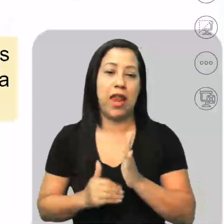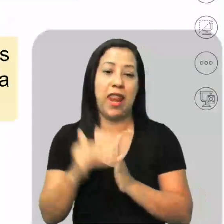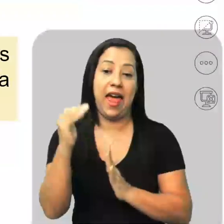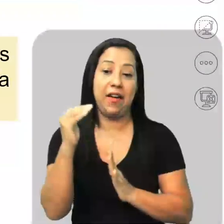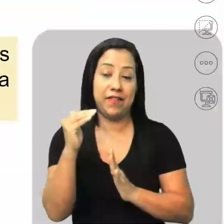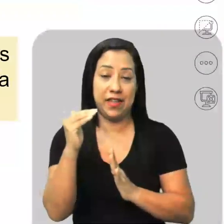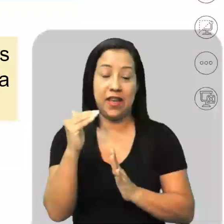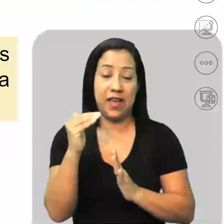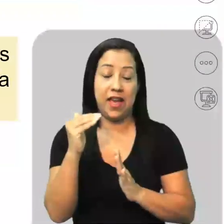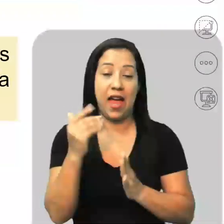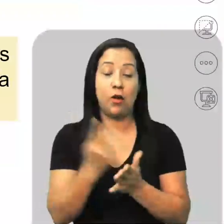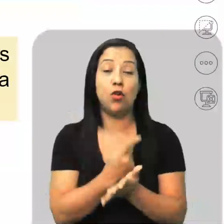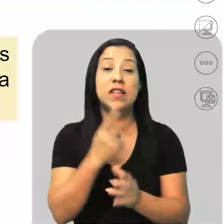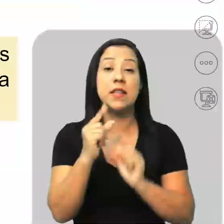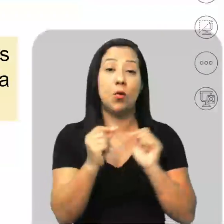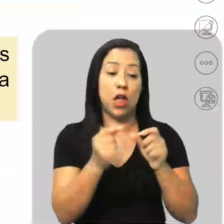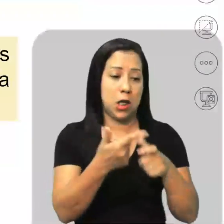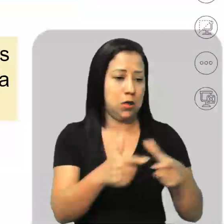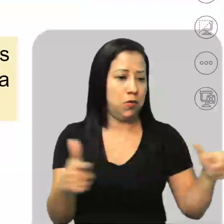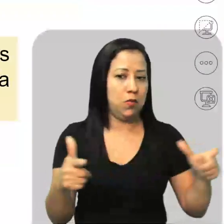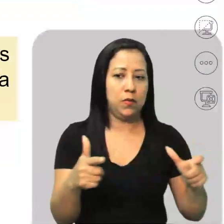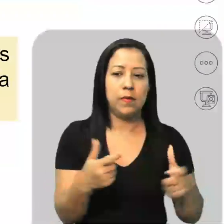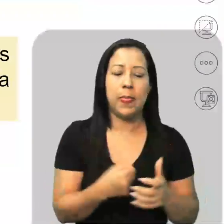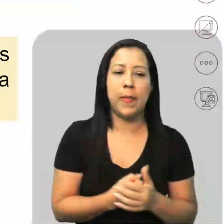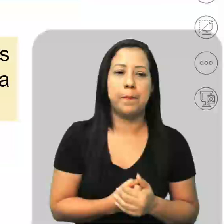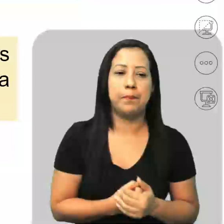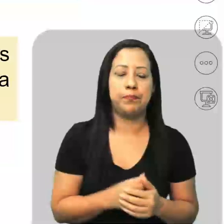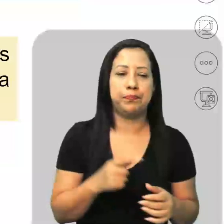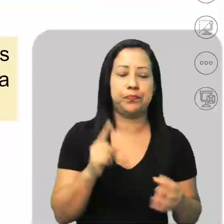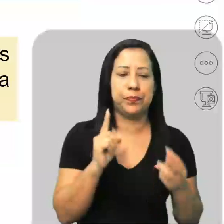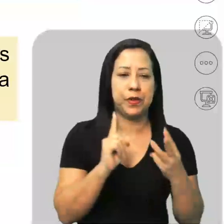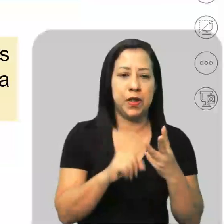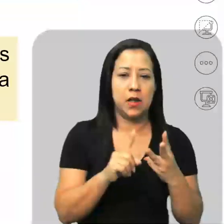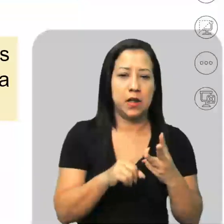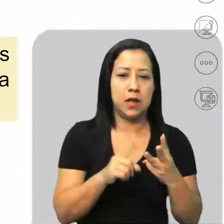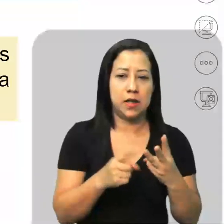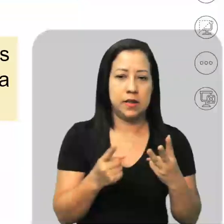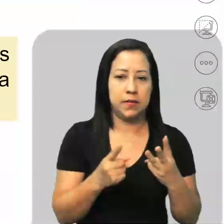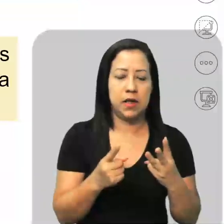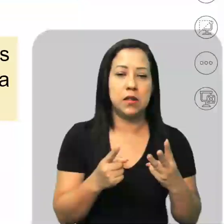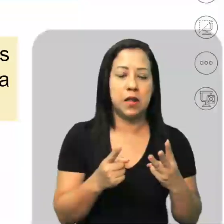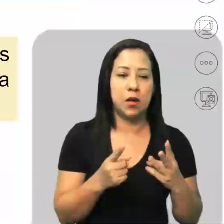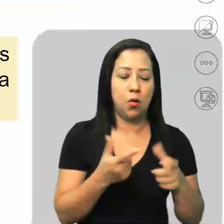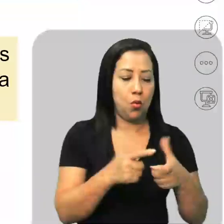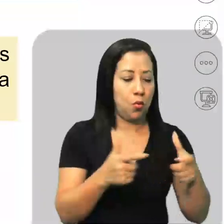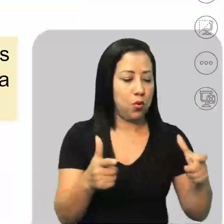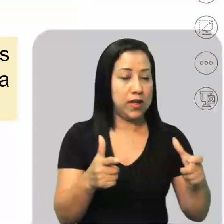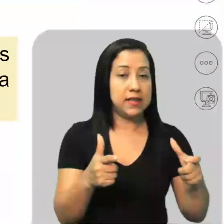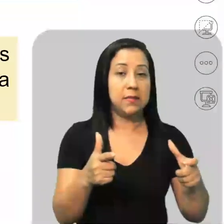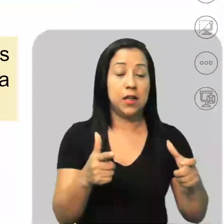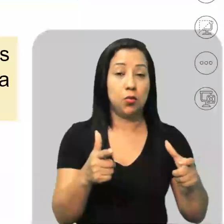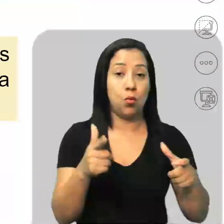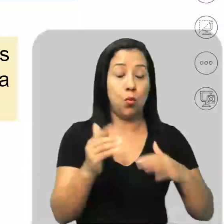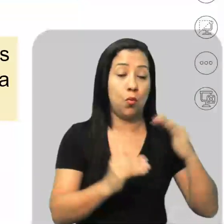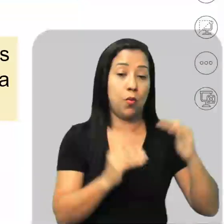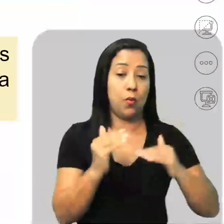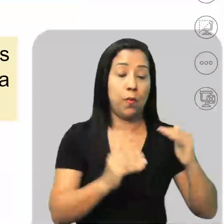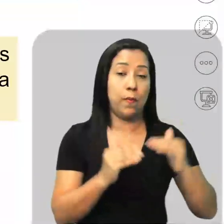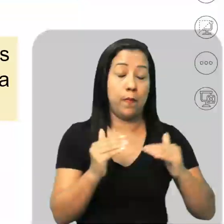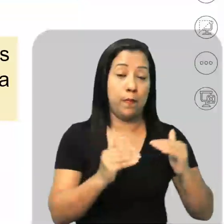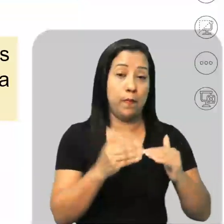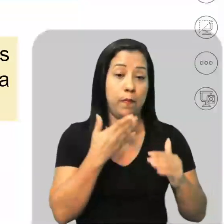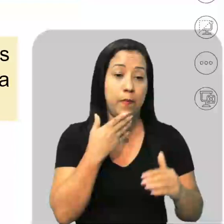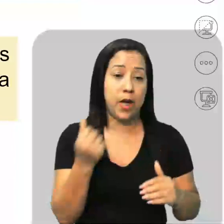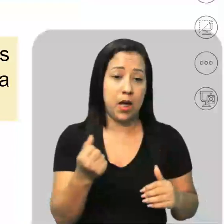populacional. Na terceira e última fase, o crescimento populacional tende a se estabilizar. A taxa de natalidade e mortalidade